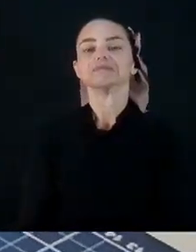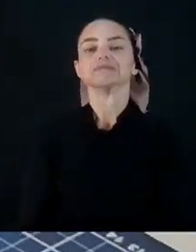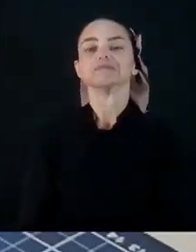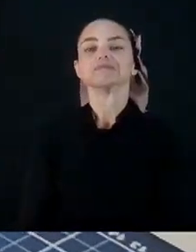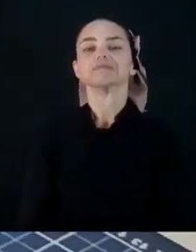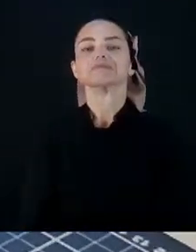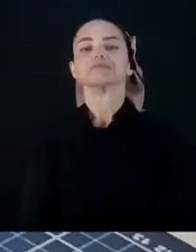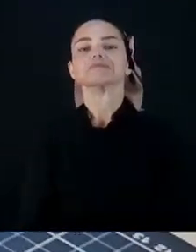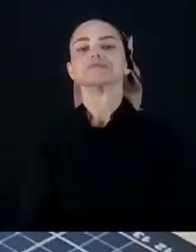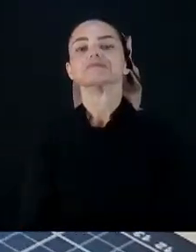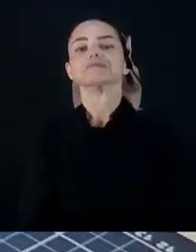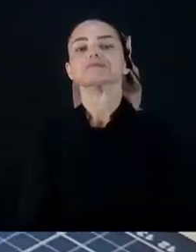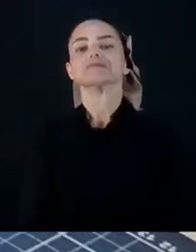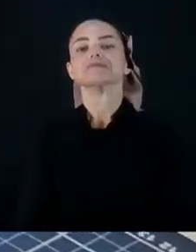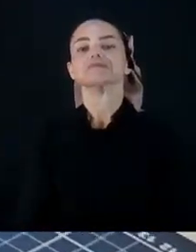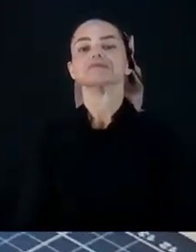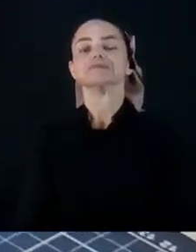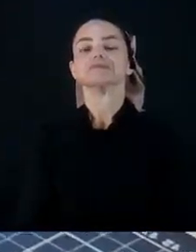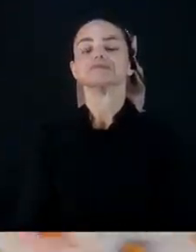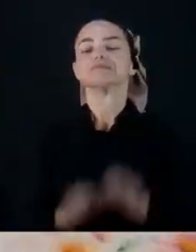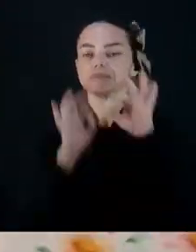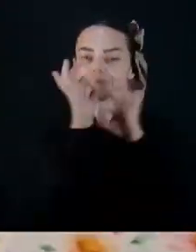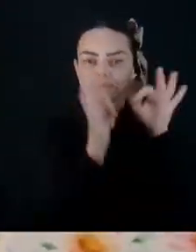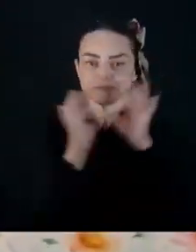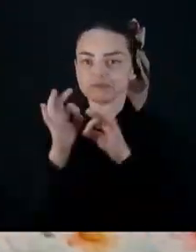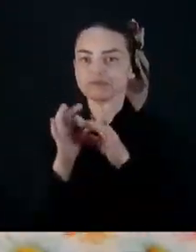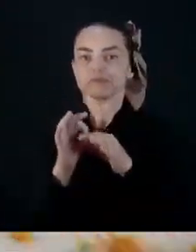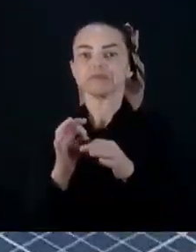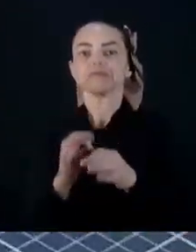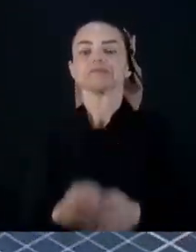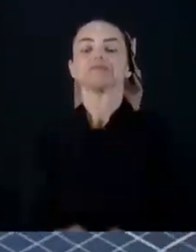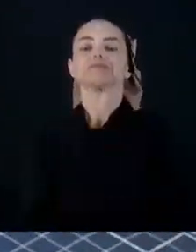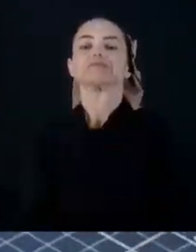Aí é só ajeitar aqui, tá? Porque ele